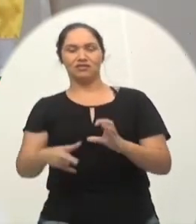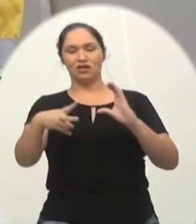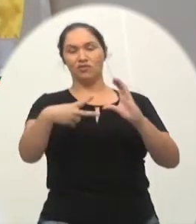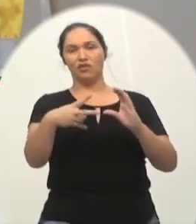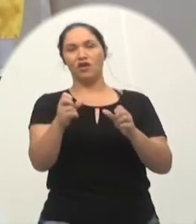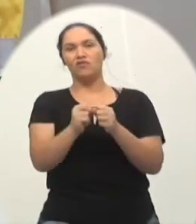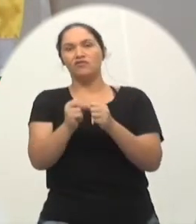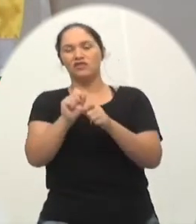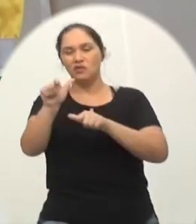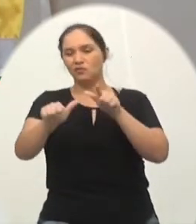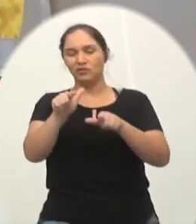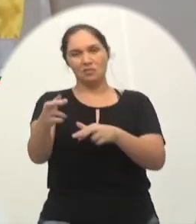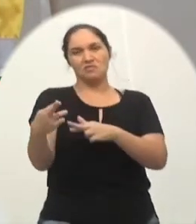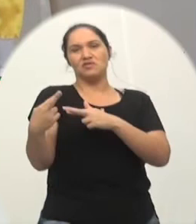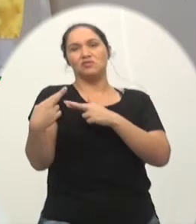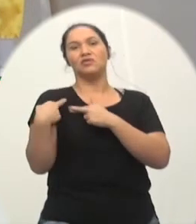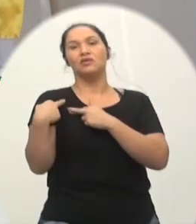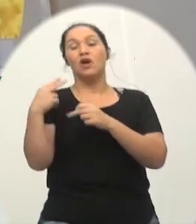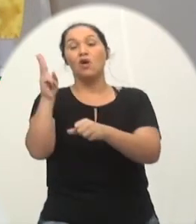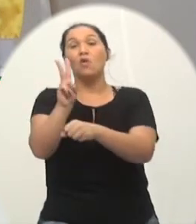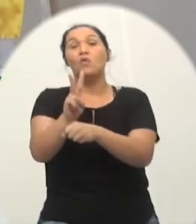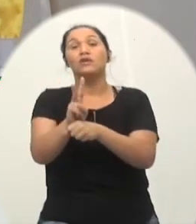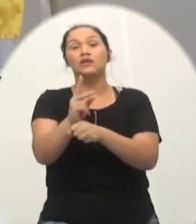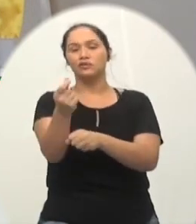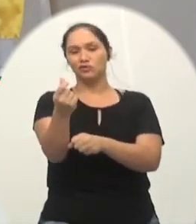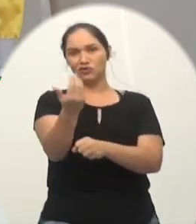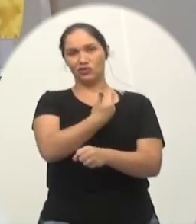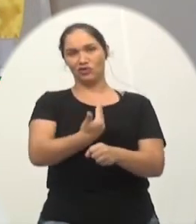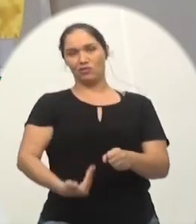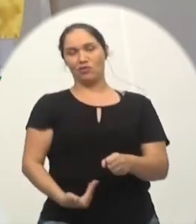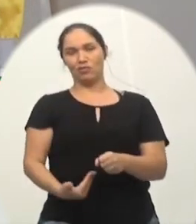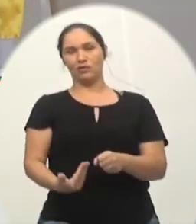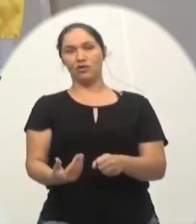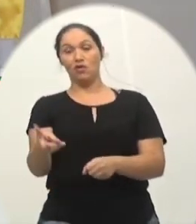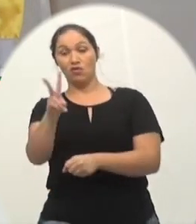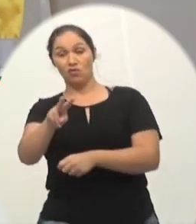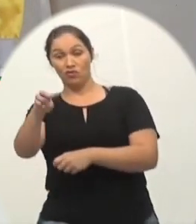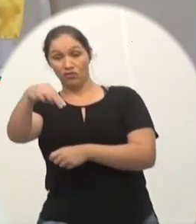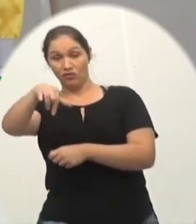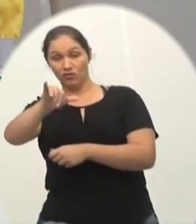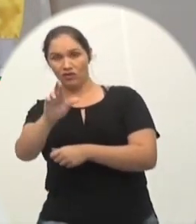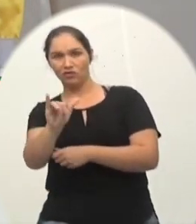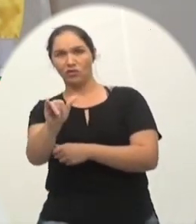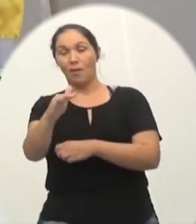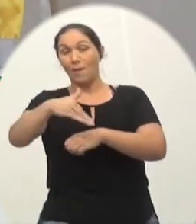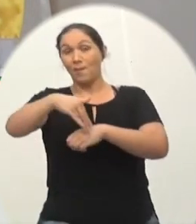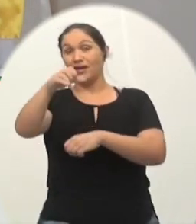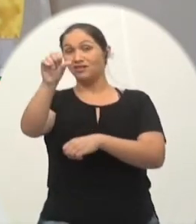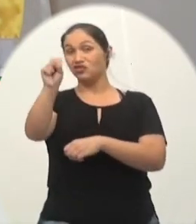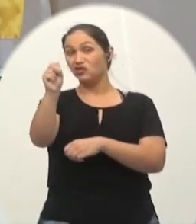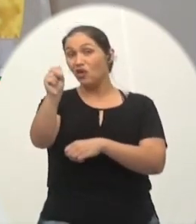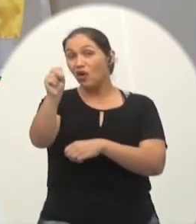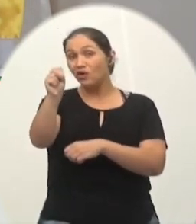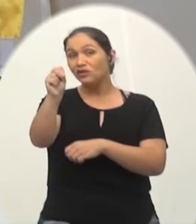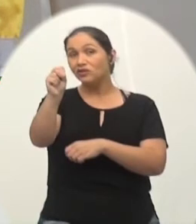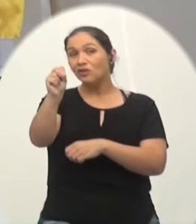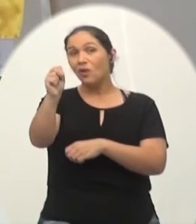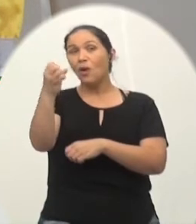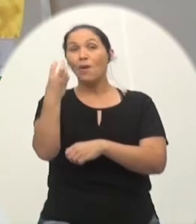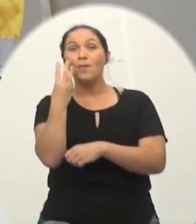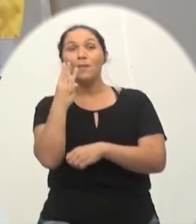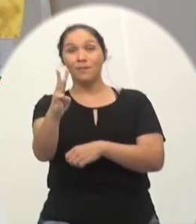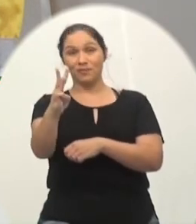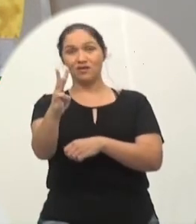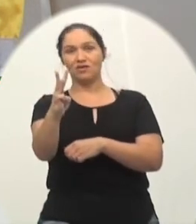muito zelo ao dinheiro público. O Mire acabou agora, ao final do ano, devolvendo mais de 8 milhões aos cofres públicos